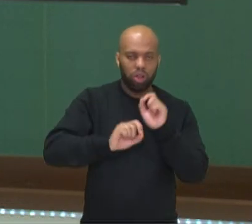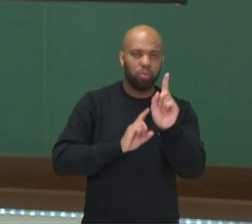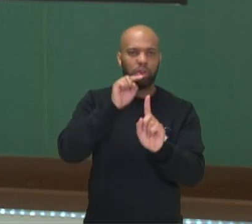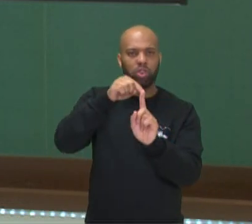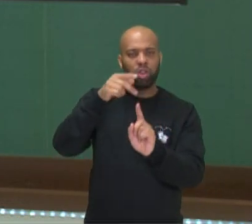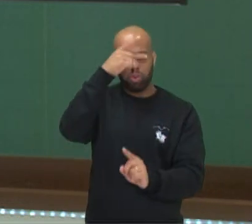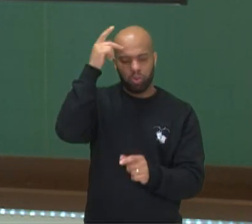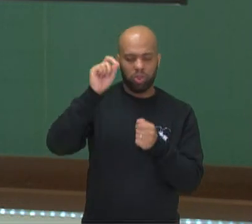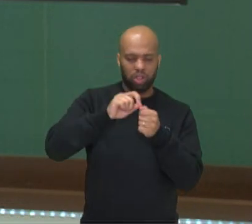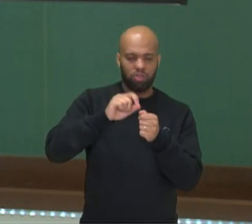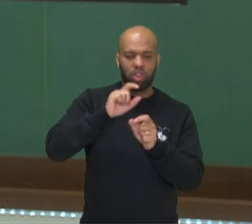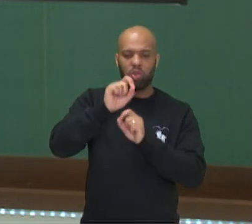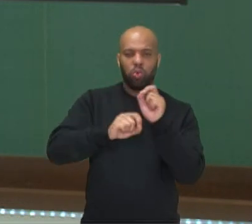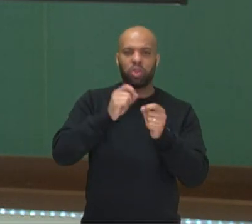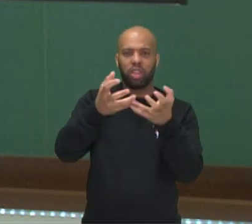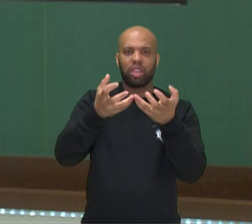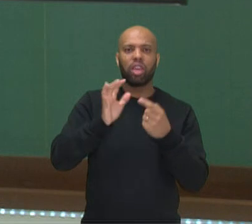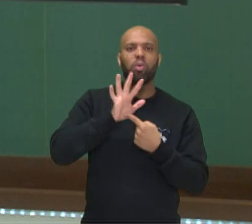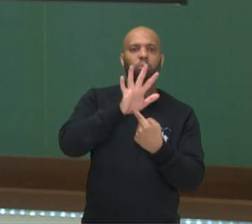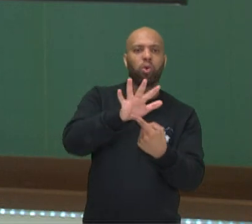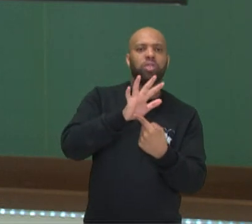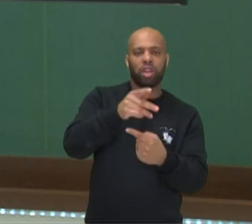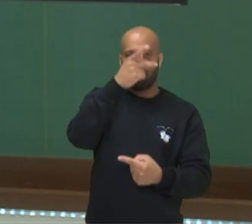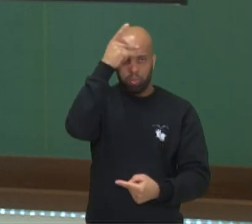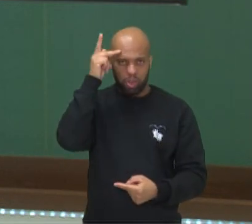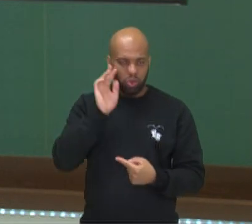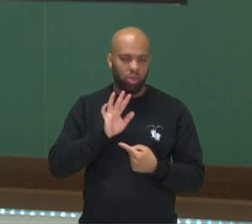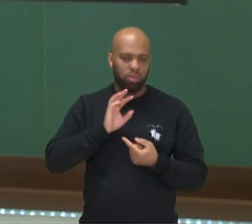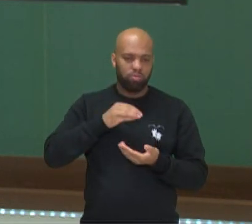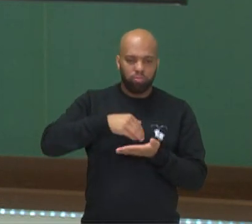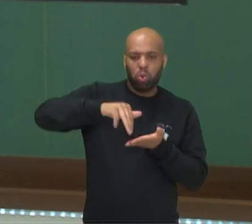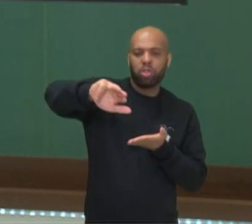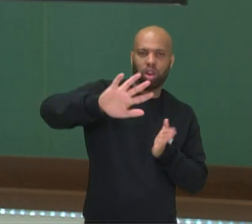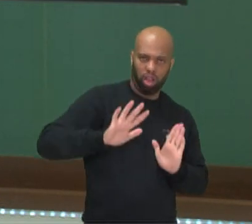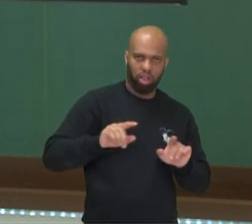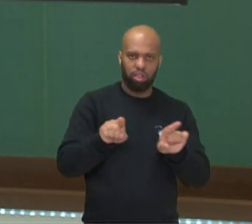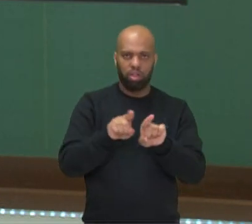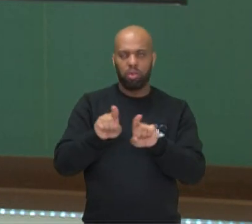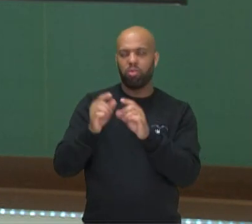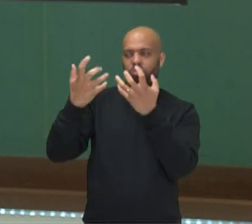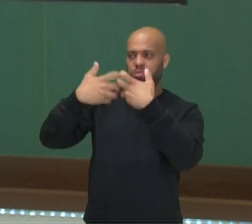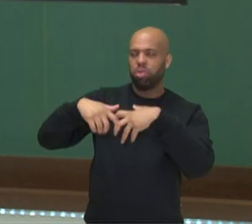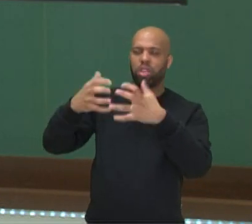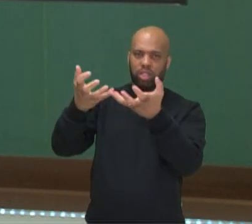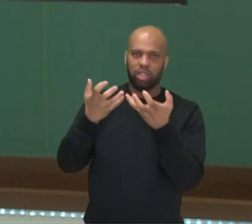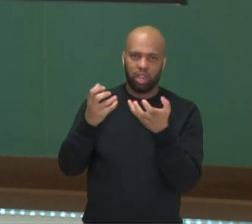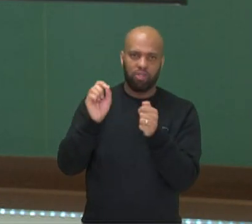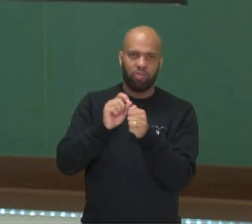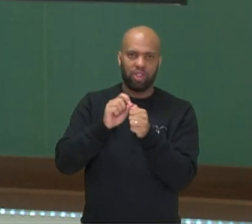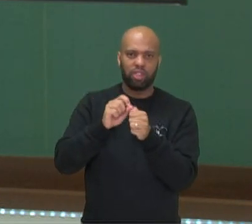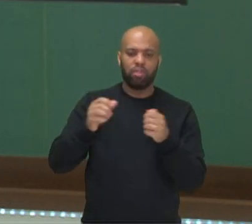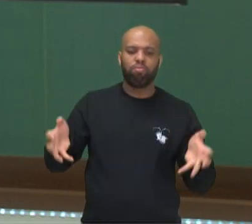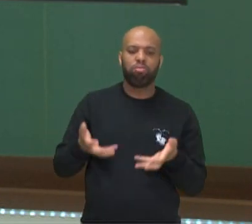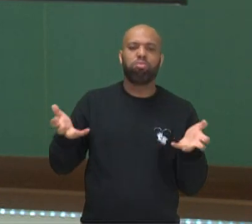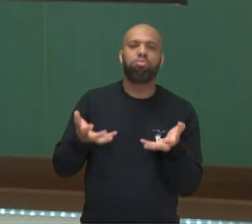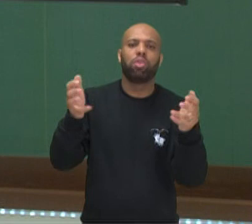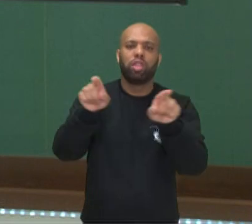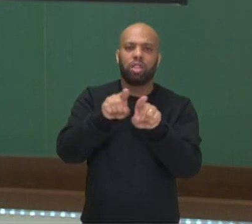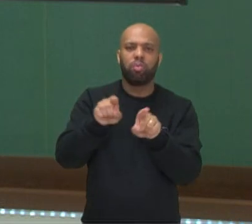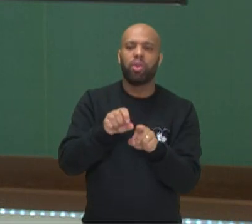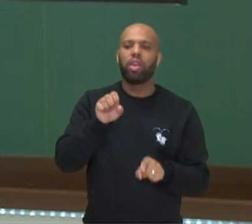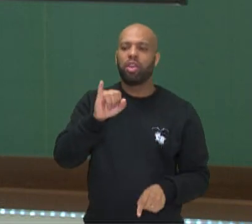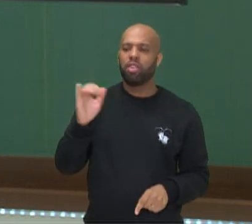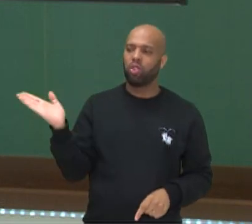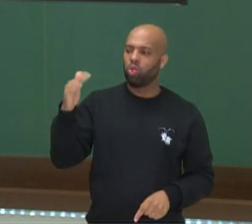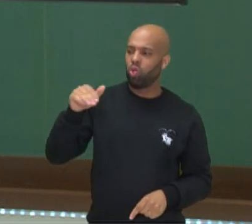quem elaborou, qual é a mensagem que a pessoa queria veicular, que reflexão a pessoa queria promover ao trazer